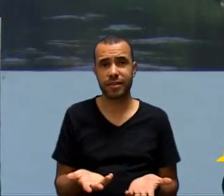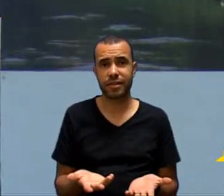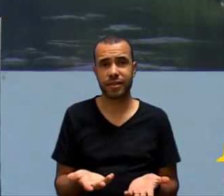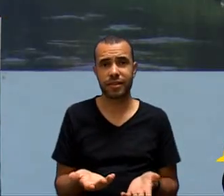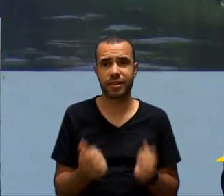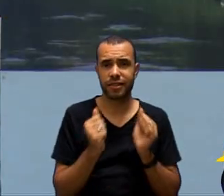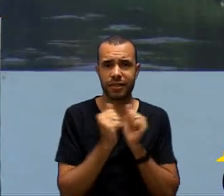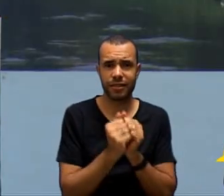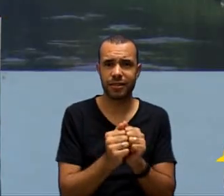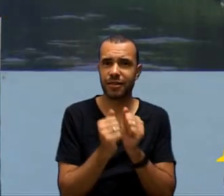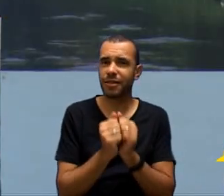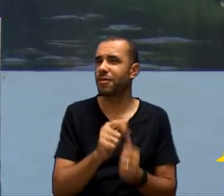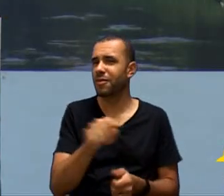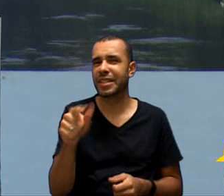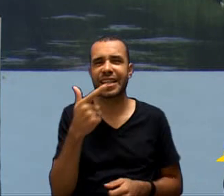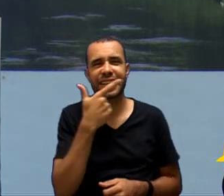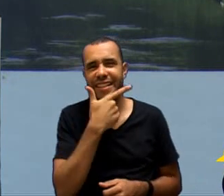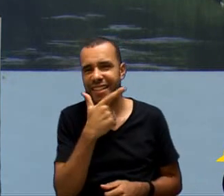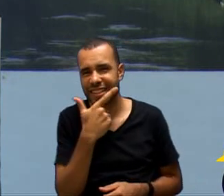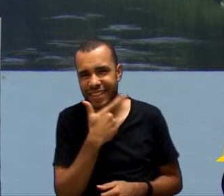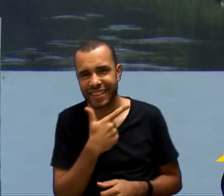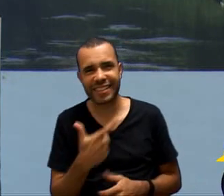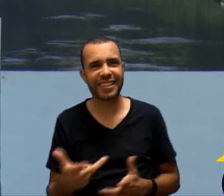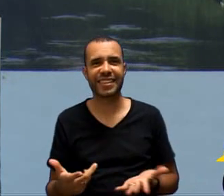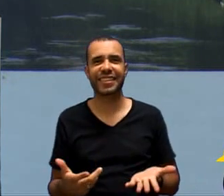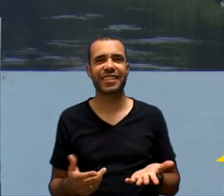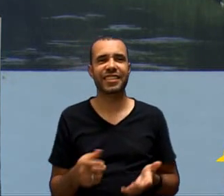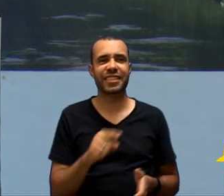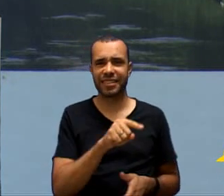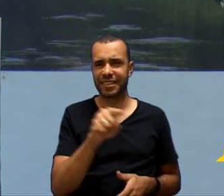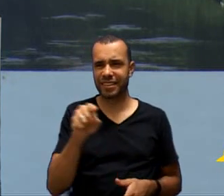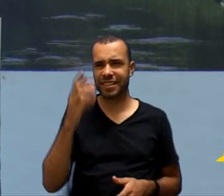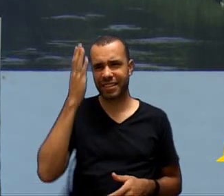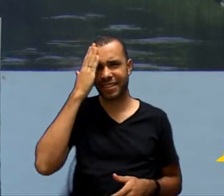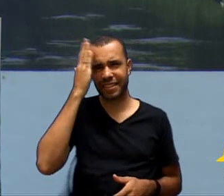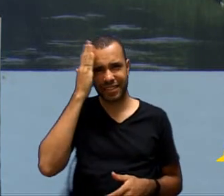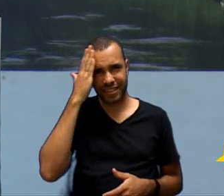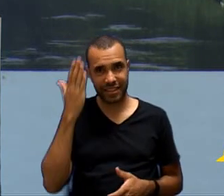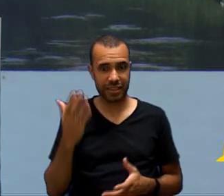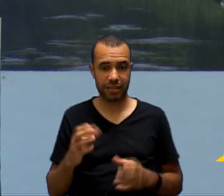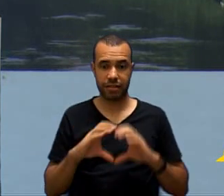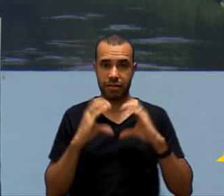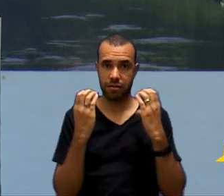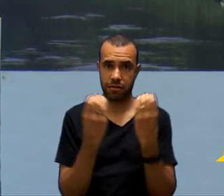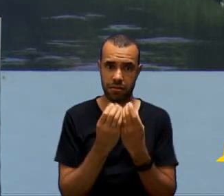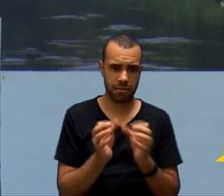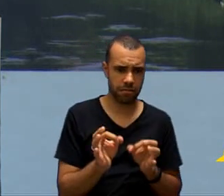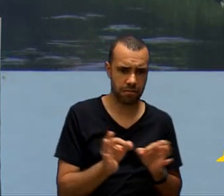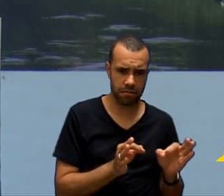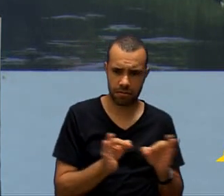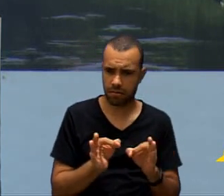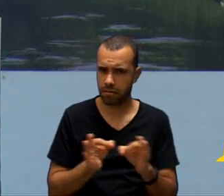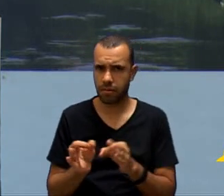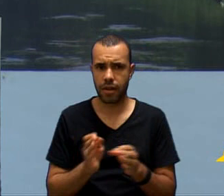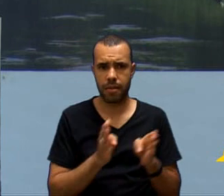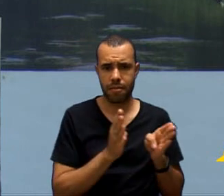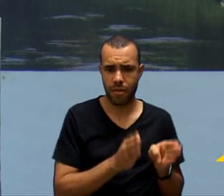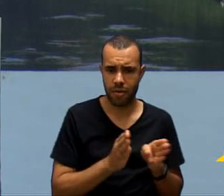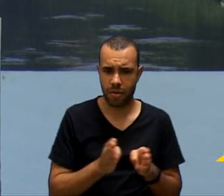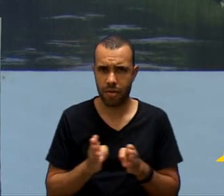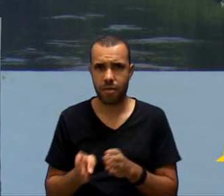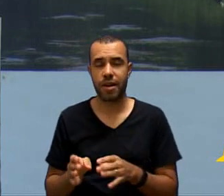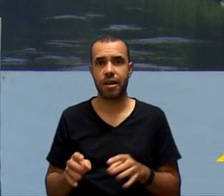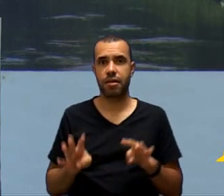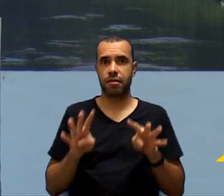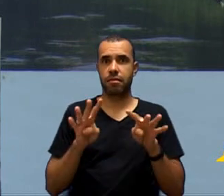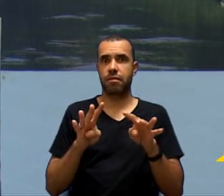Mesmo com vocês rindo, porque eu acredito que vocês agora já sabem como que funciona toda a estrutura dessa casa em termos de aparecer